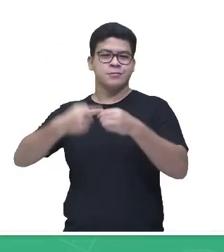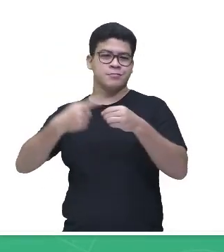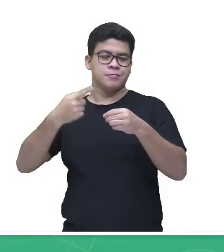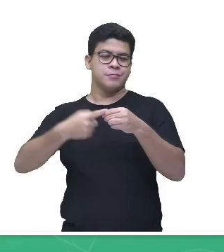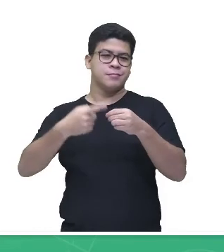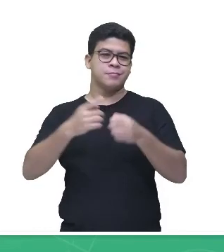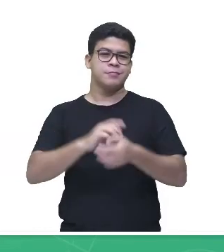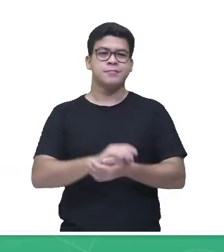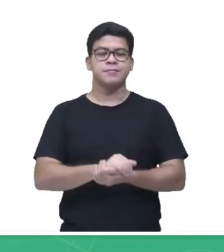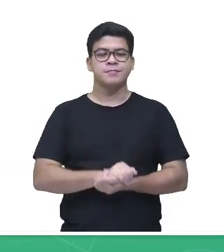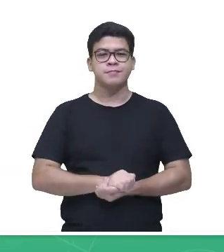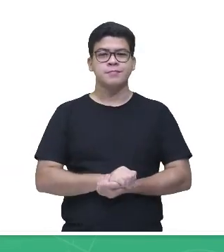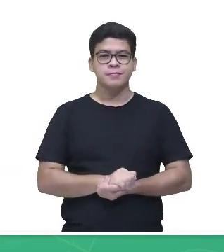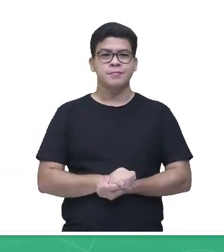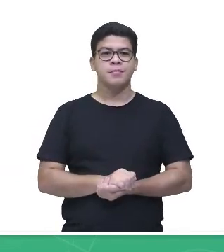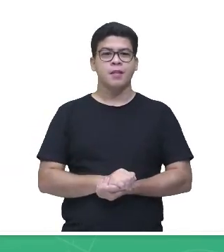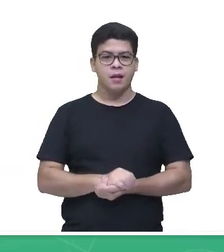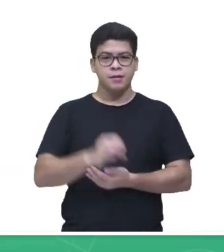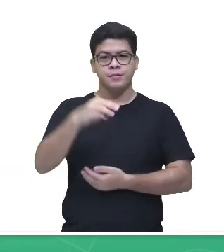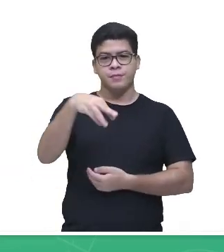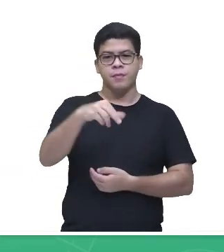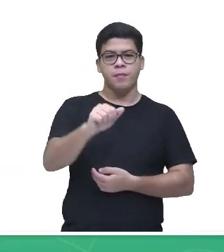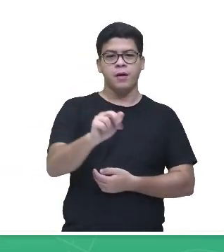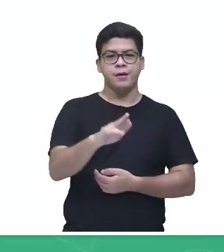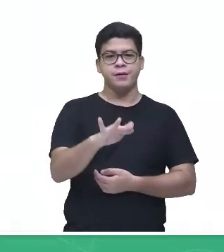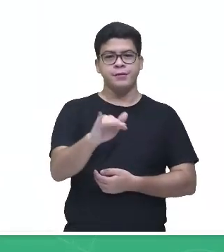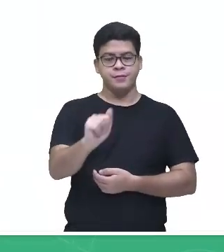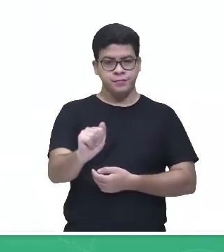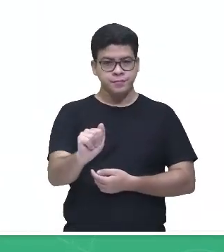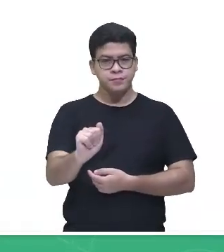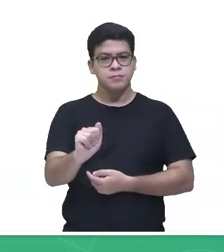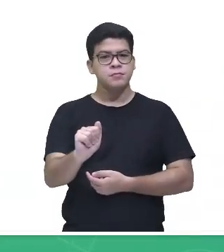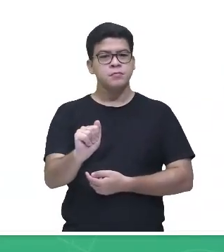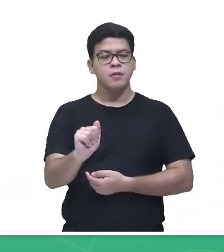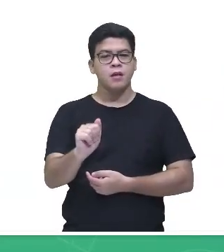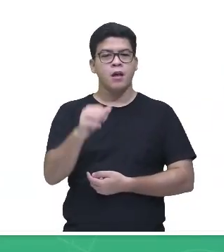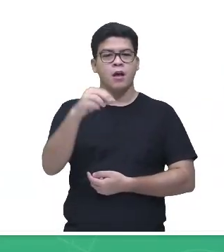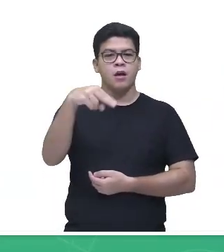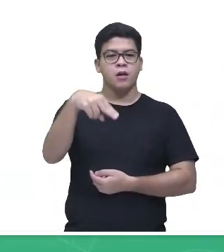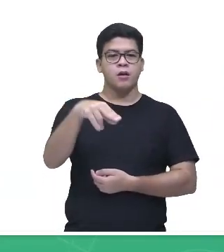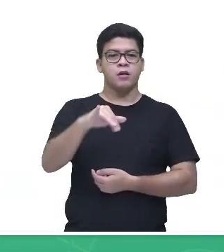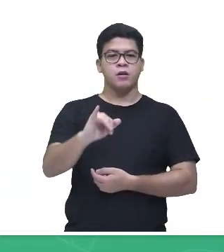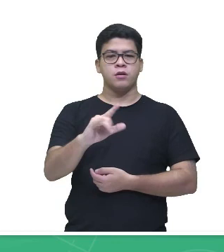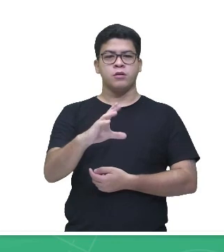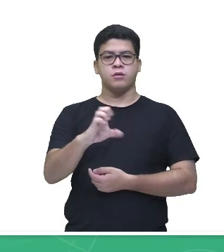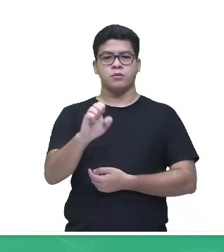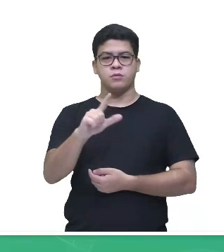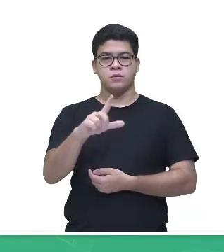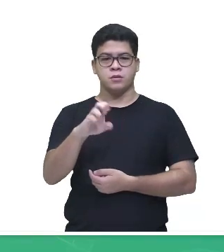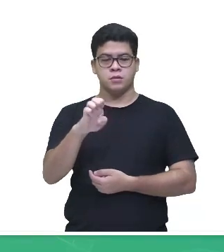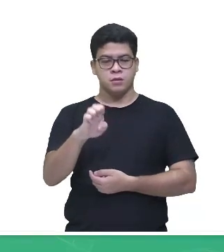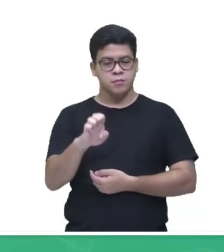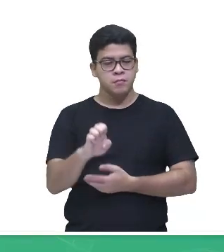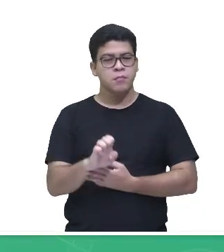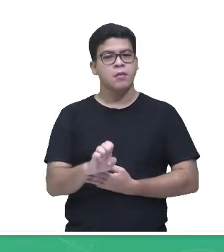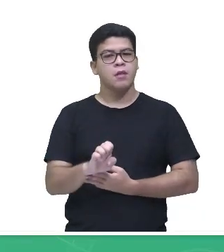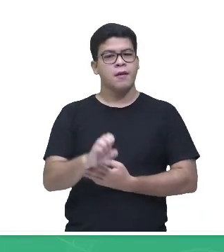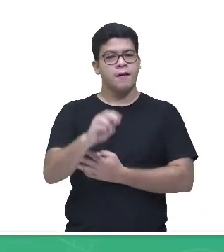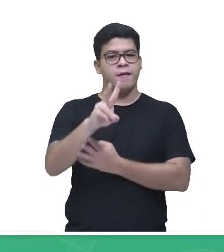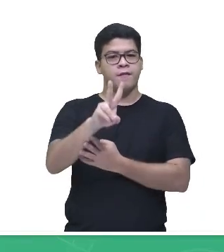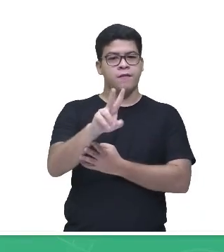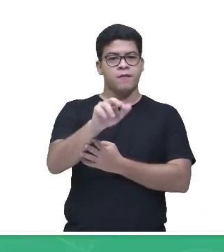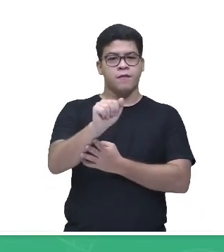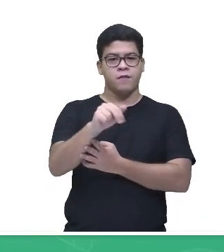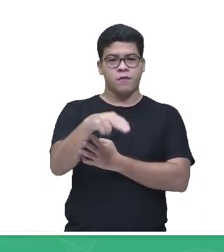que bacana, gente. A Maria, a Nilcele, Eduardo, Vânia,